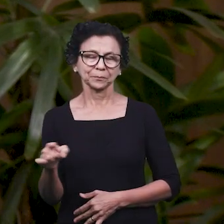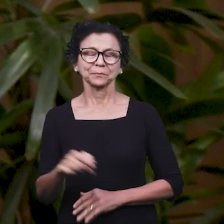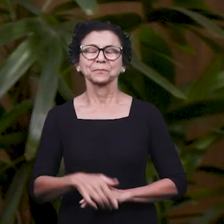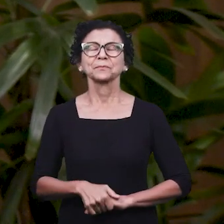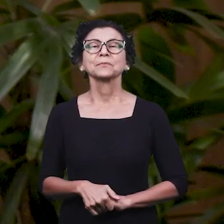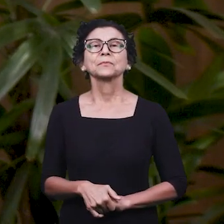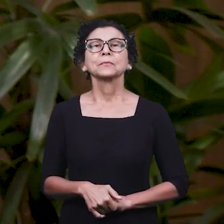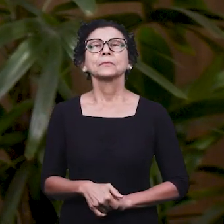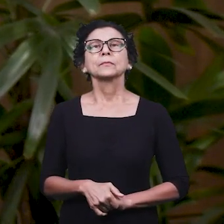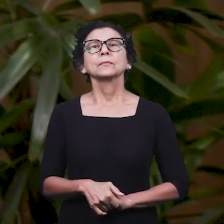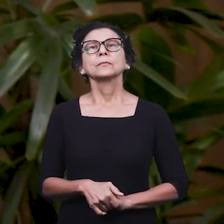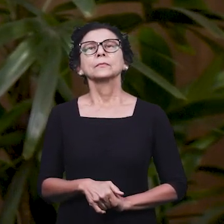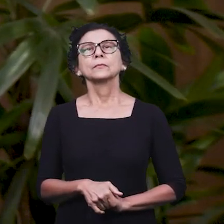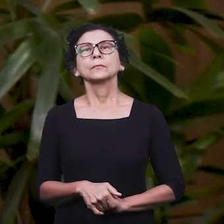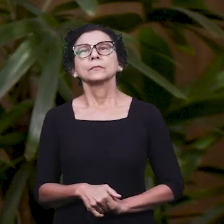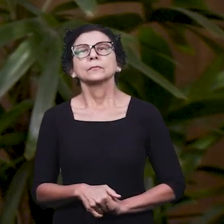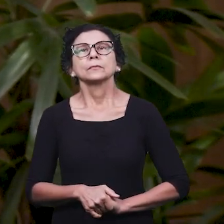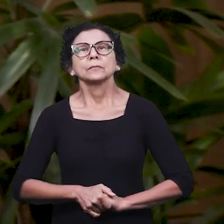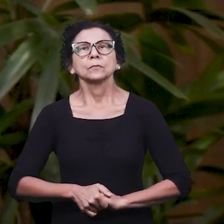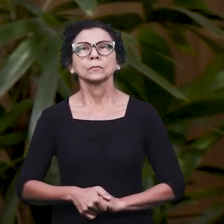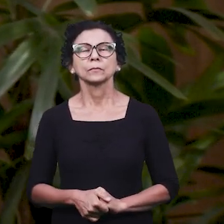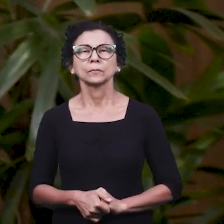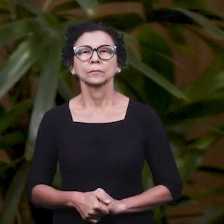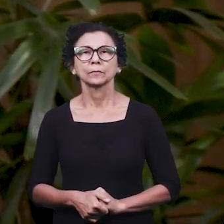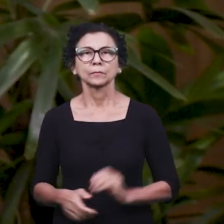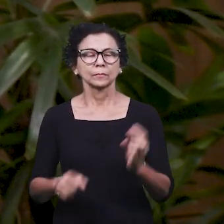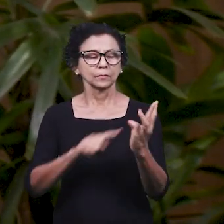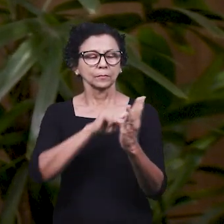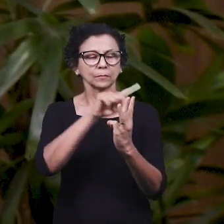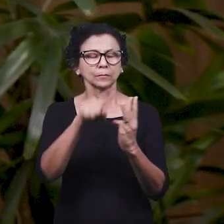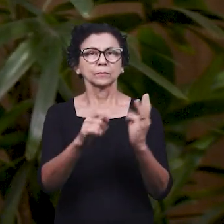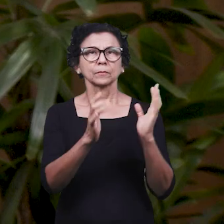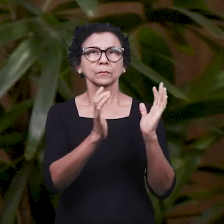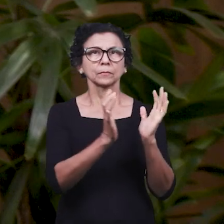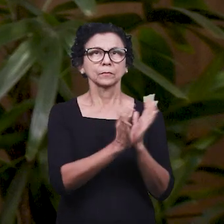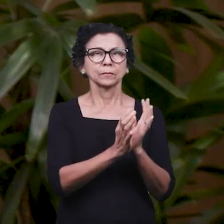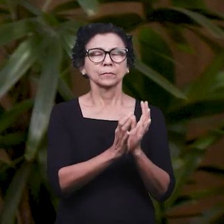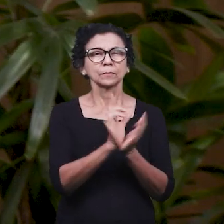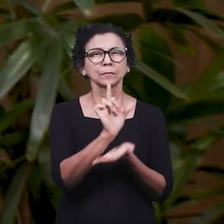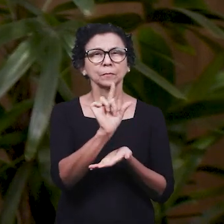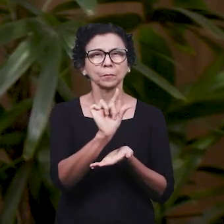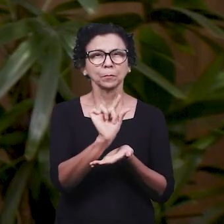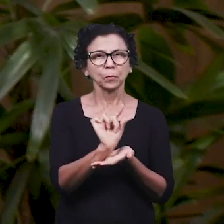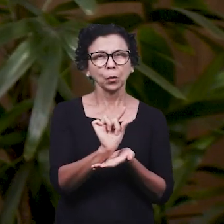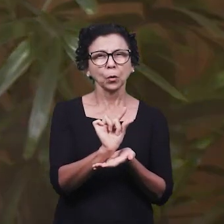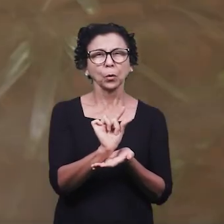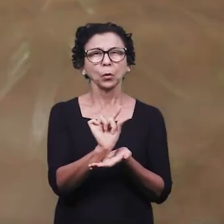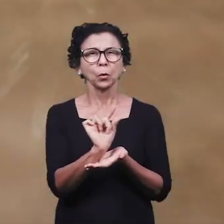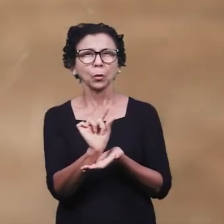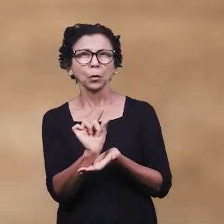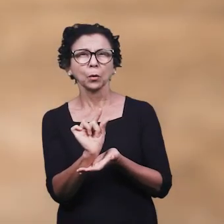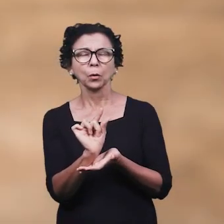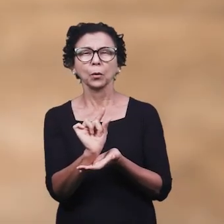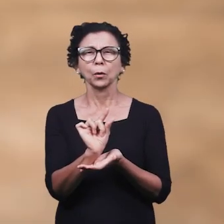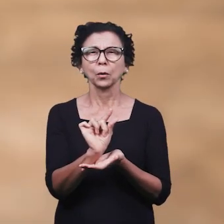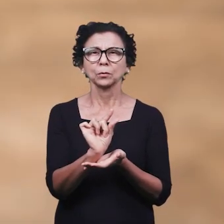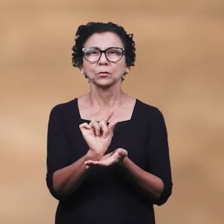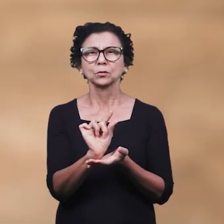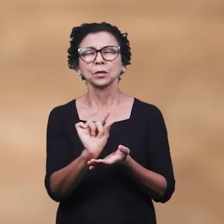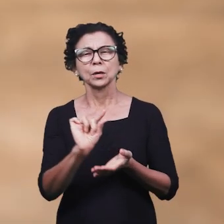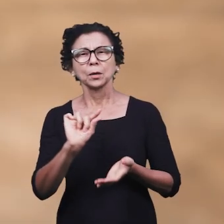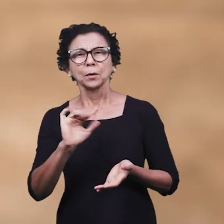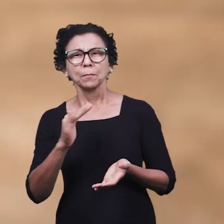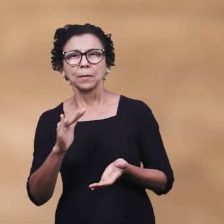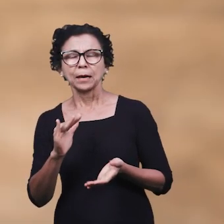assistindo. Eles são separados em 3 grupos, né? Grupo de baixo índice, de médio índice e de alto